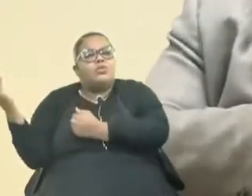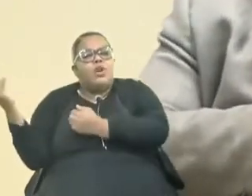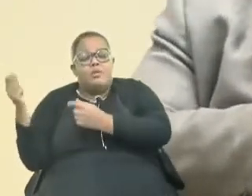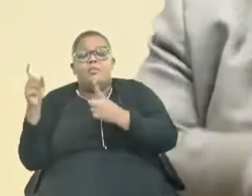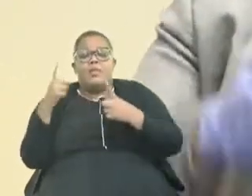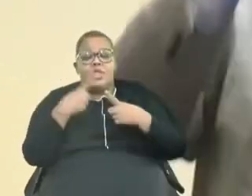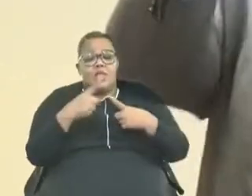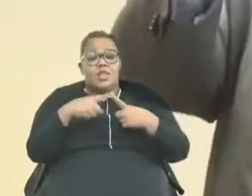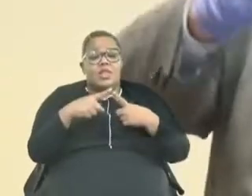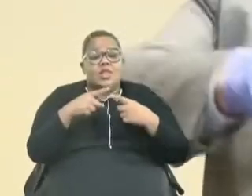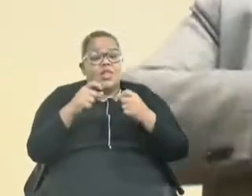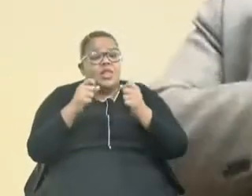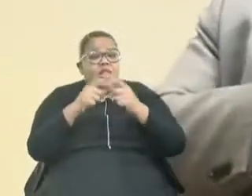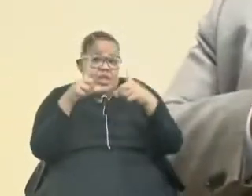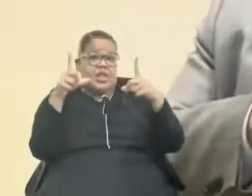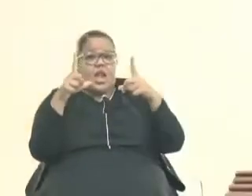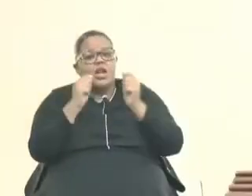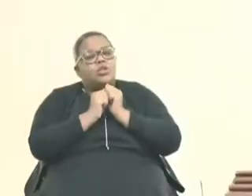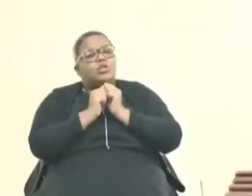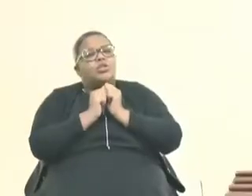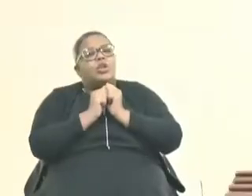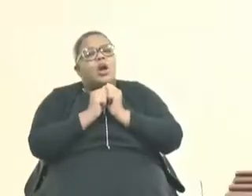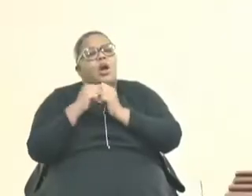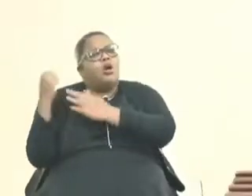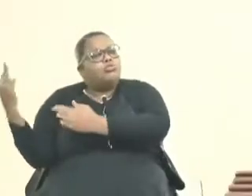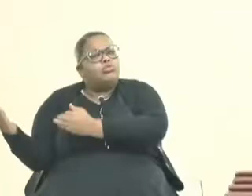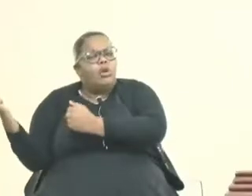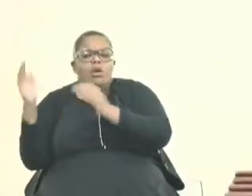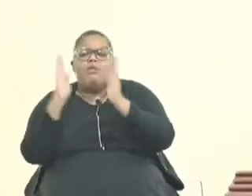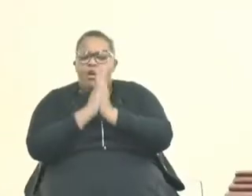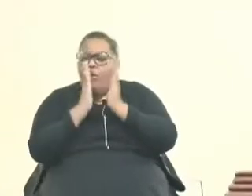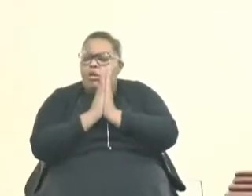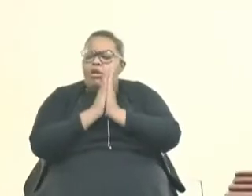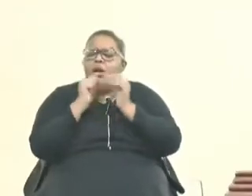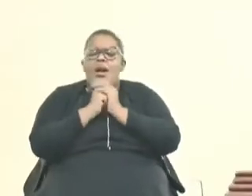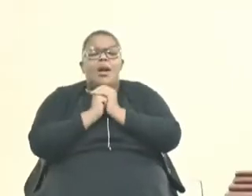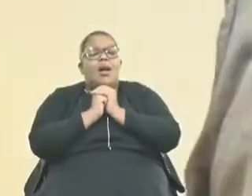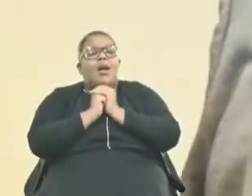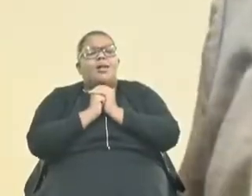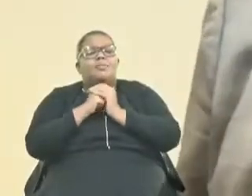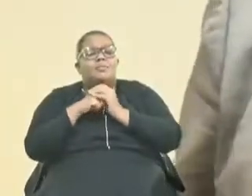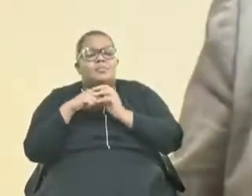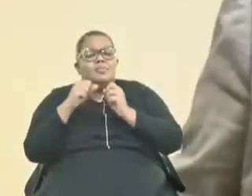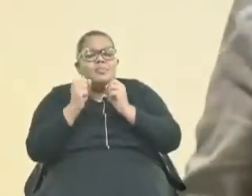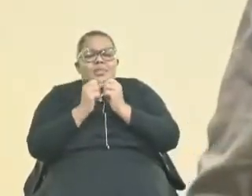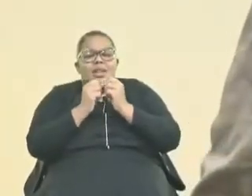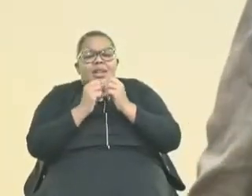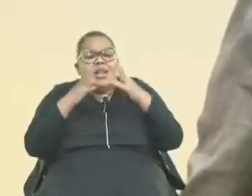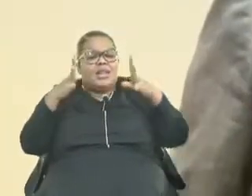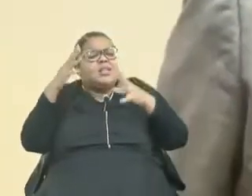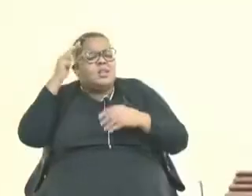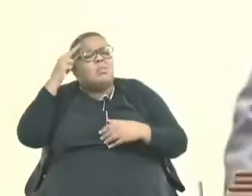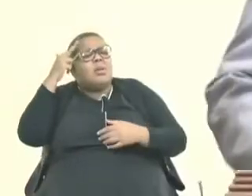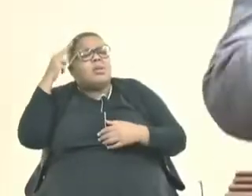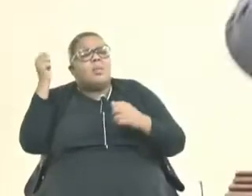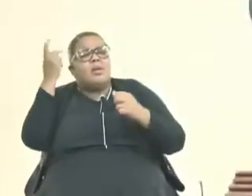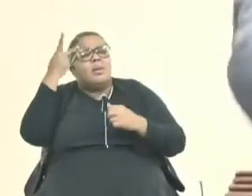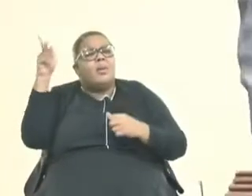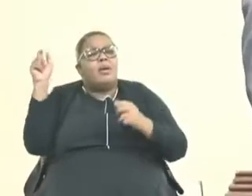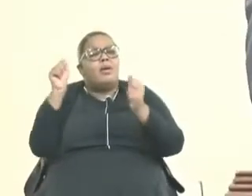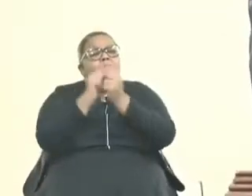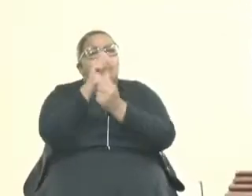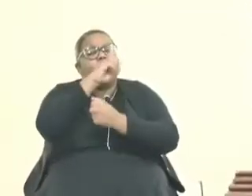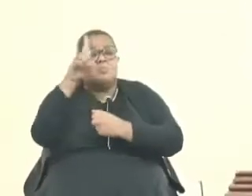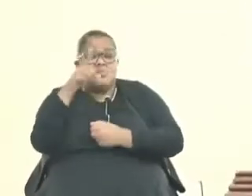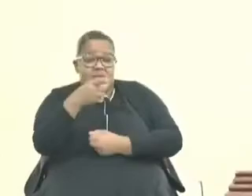trabalhar deixa o menino orar deixa o menino crescer a sua consciência para com Deus se você